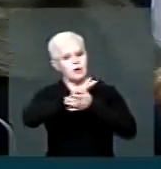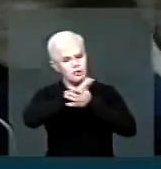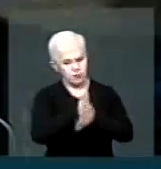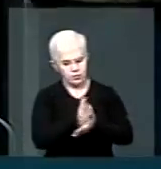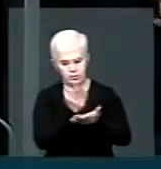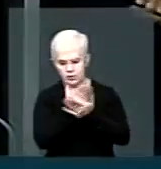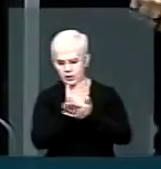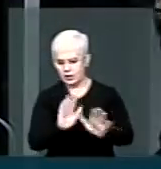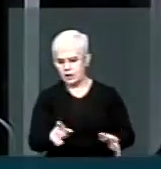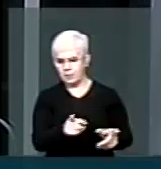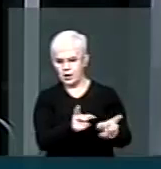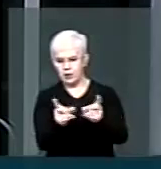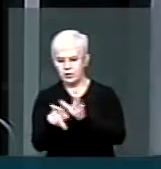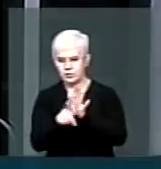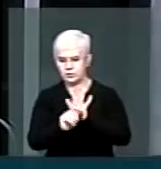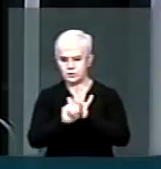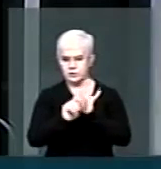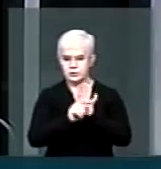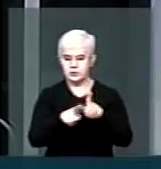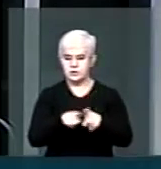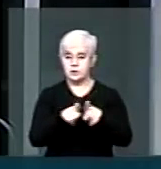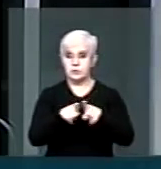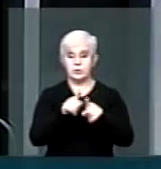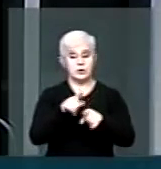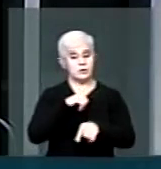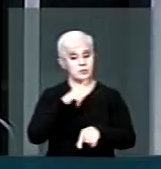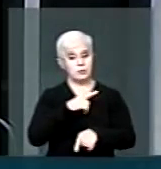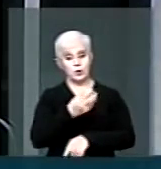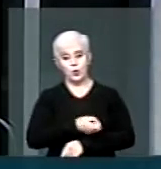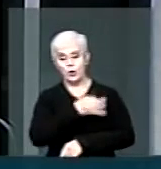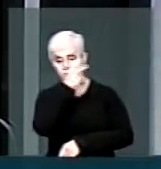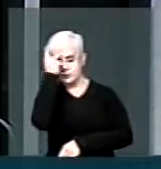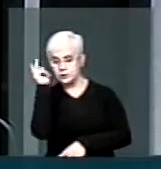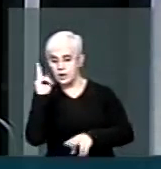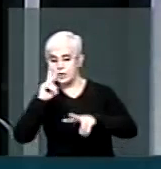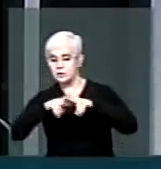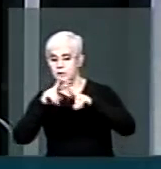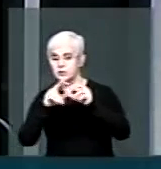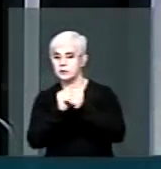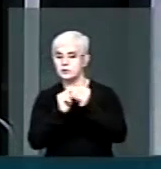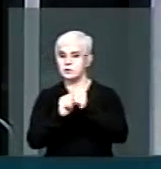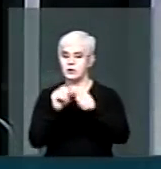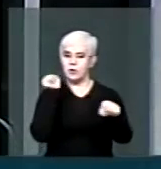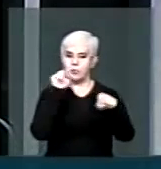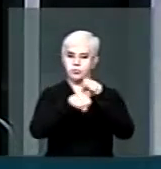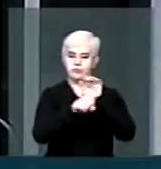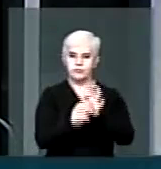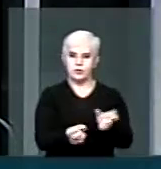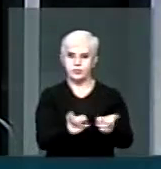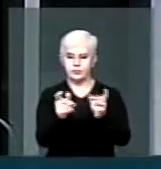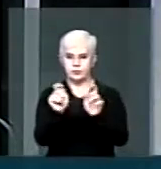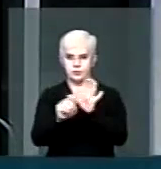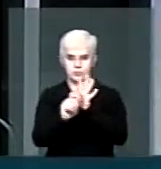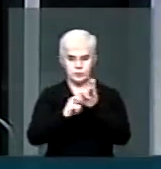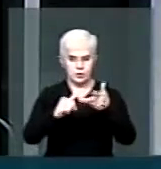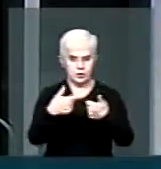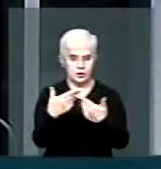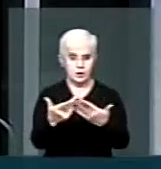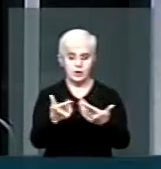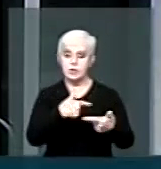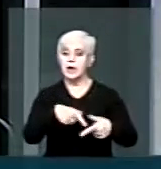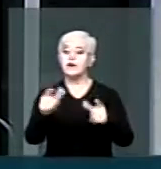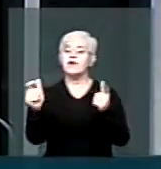a eficiência da polícia é anotada pelo número de prisões de ladrões, assassinos e traficantes. E aí eles vão para